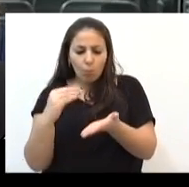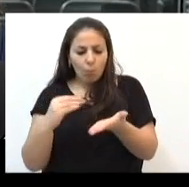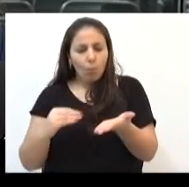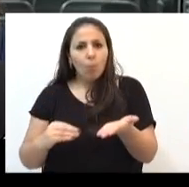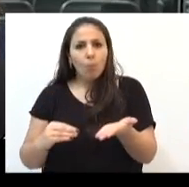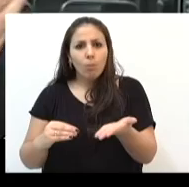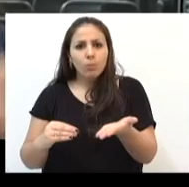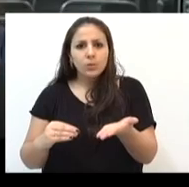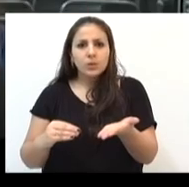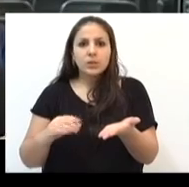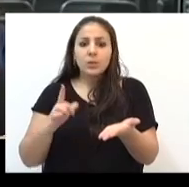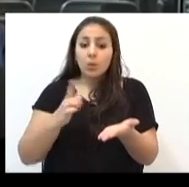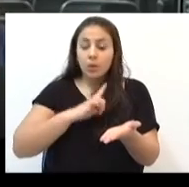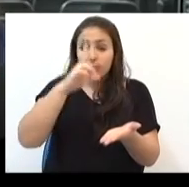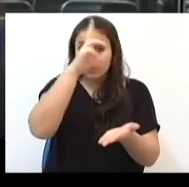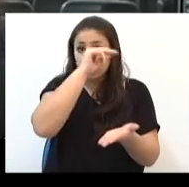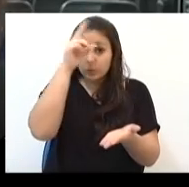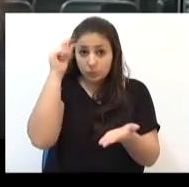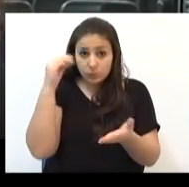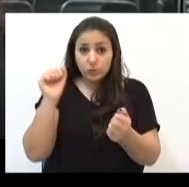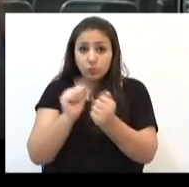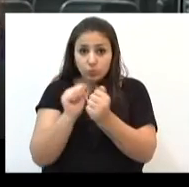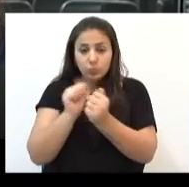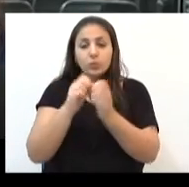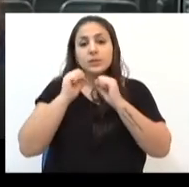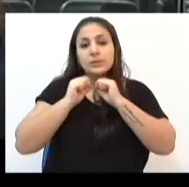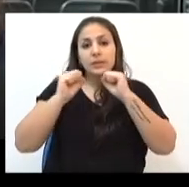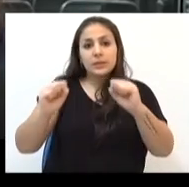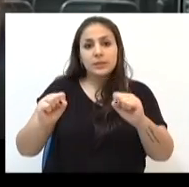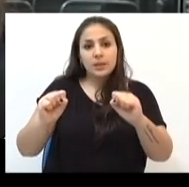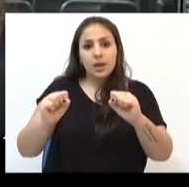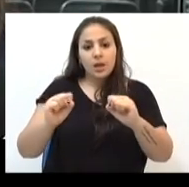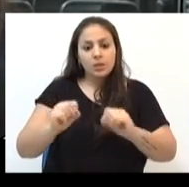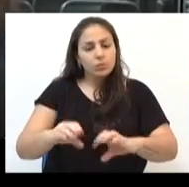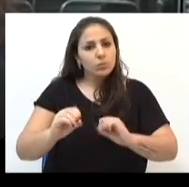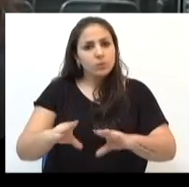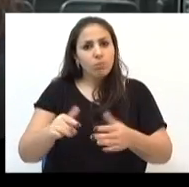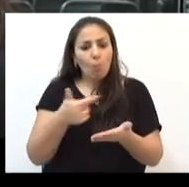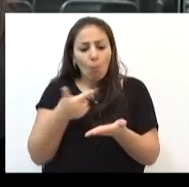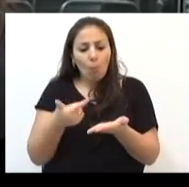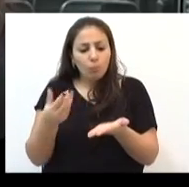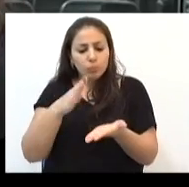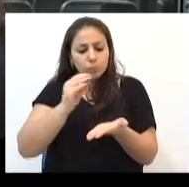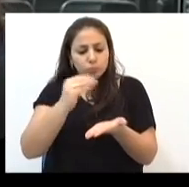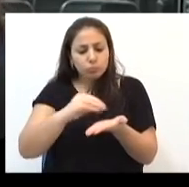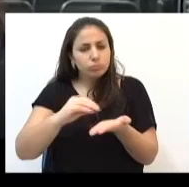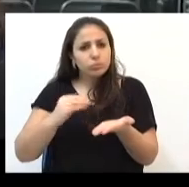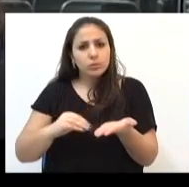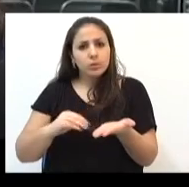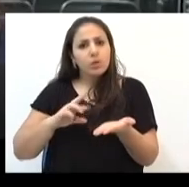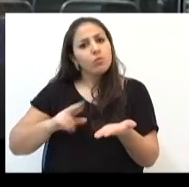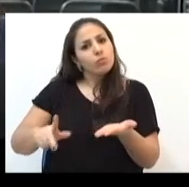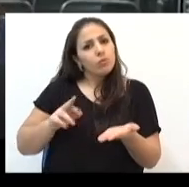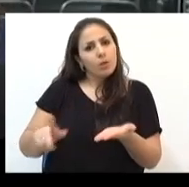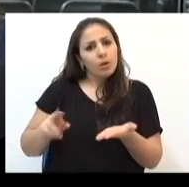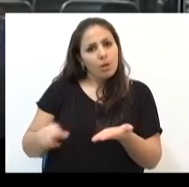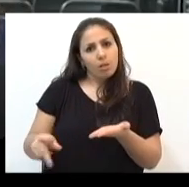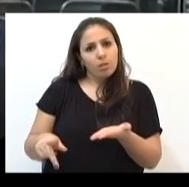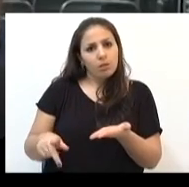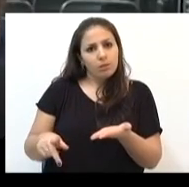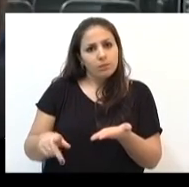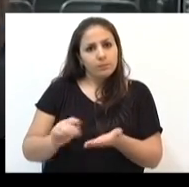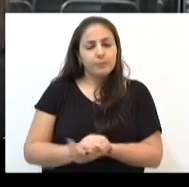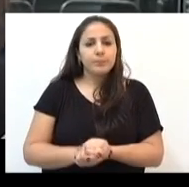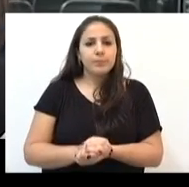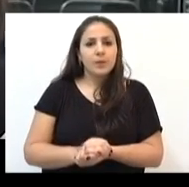contempladas e validadas pelo próprio Executivo, através da Secretaria da Educação, não era compatível com o que o prefeito havia mandado.